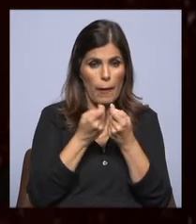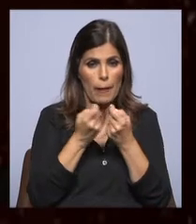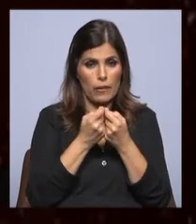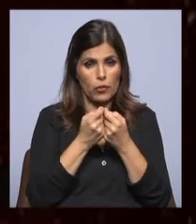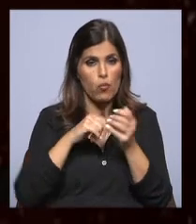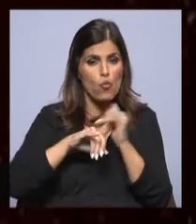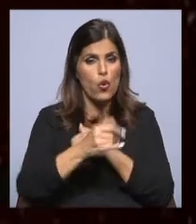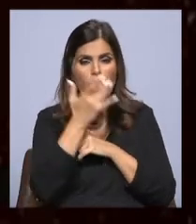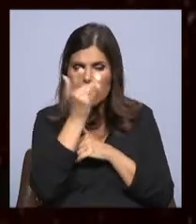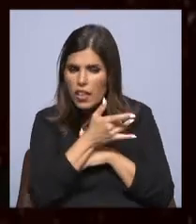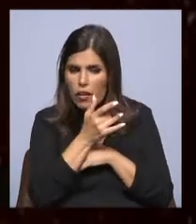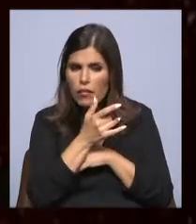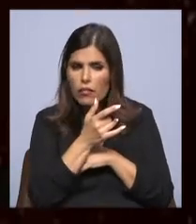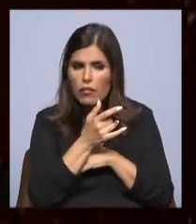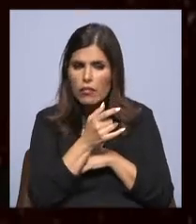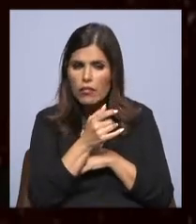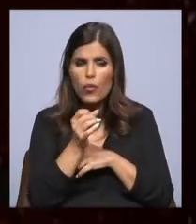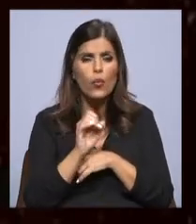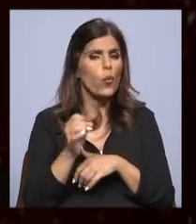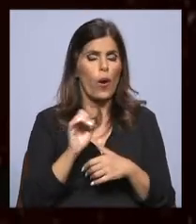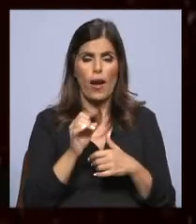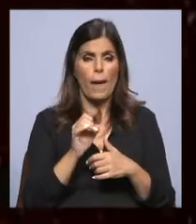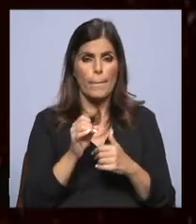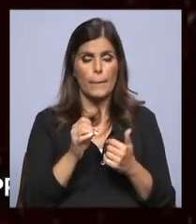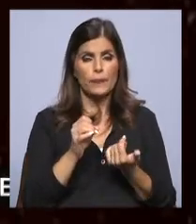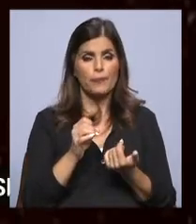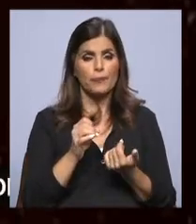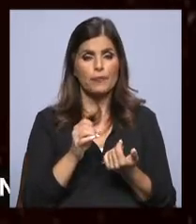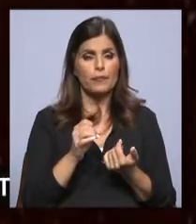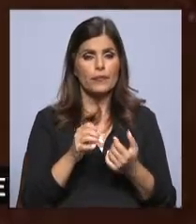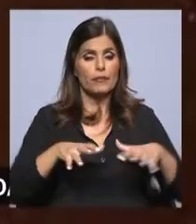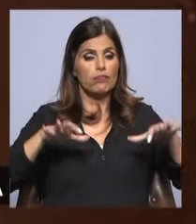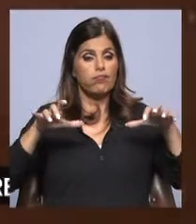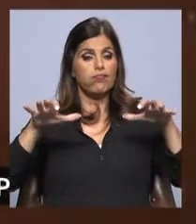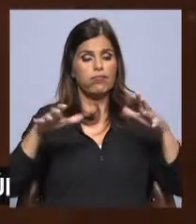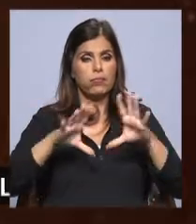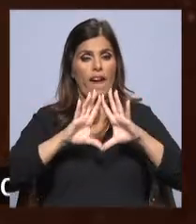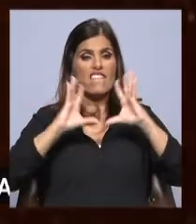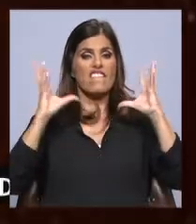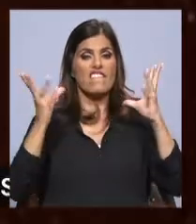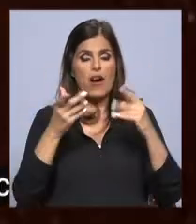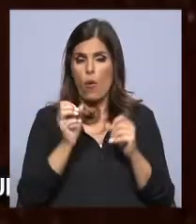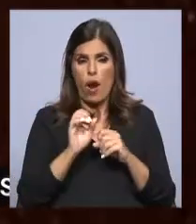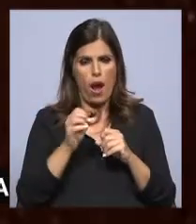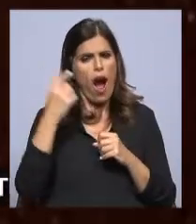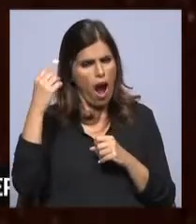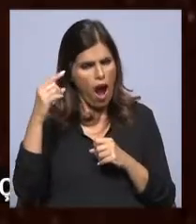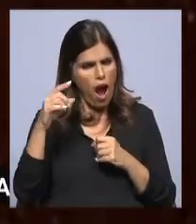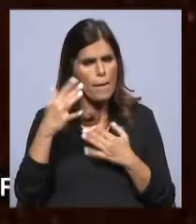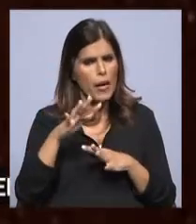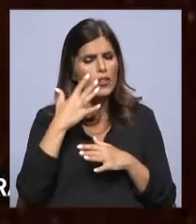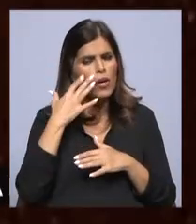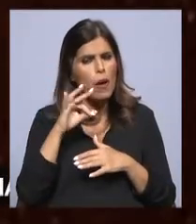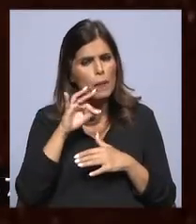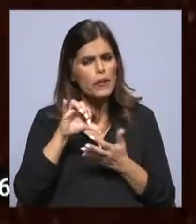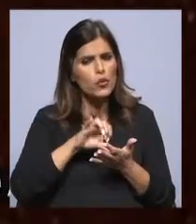quando falamos em buracos negros, não são necessariamente os monstros supermaciços que nós estamos habituados. Esses existem, mas estão geralmente no